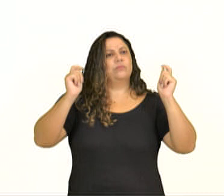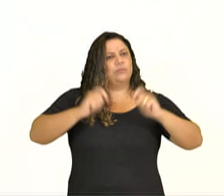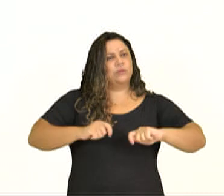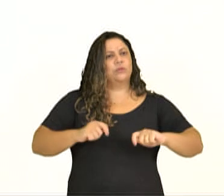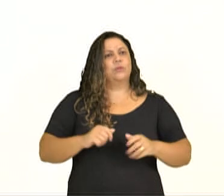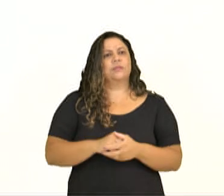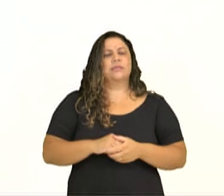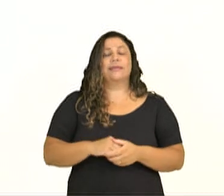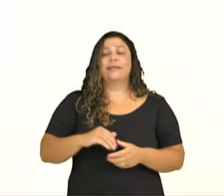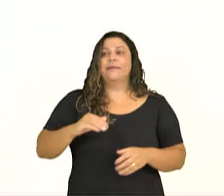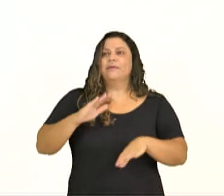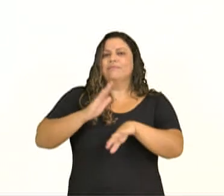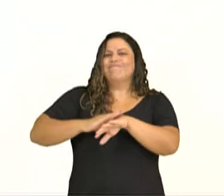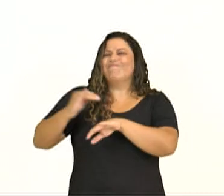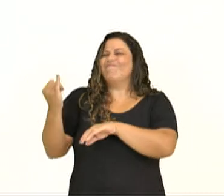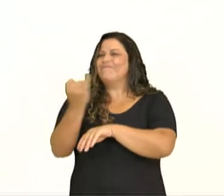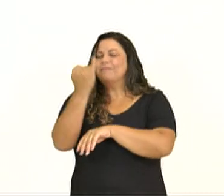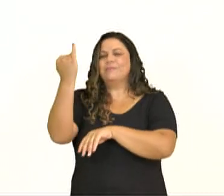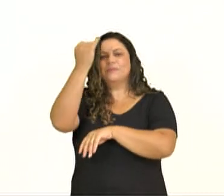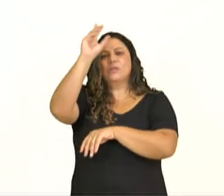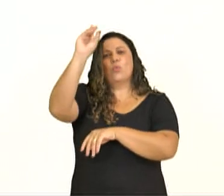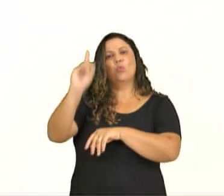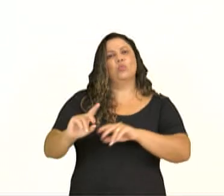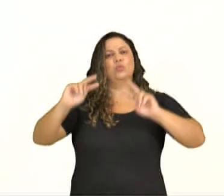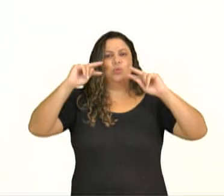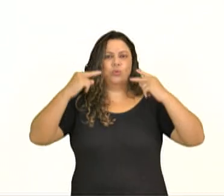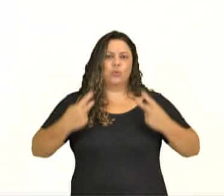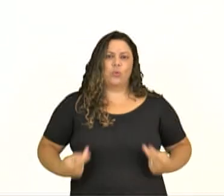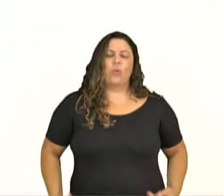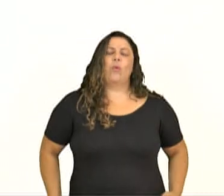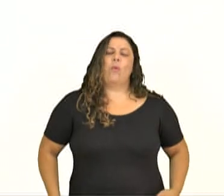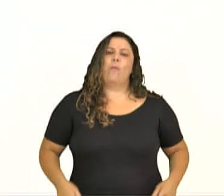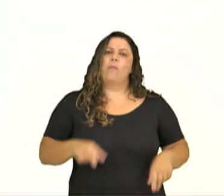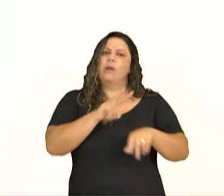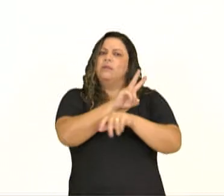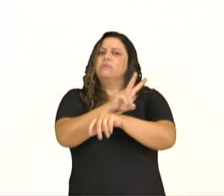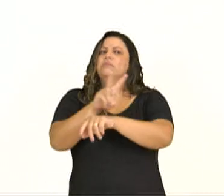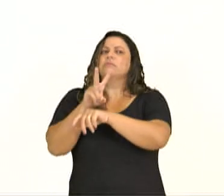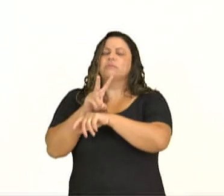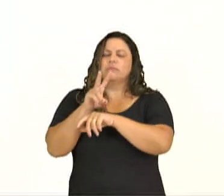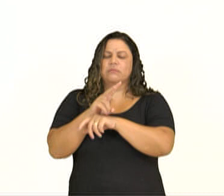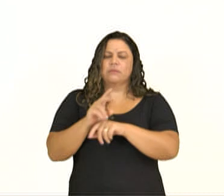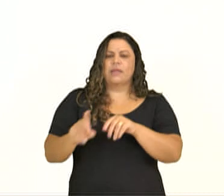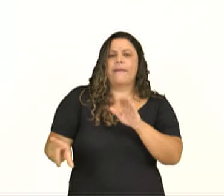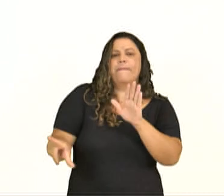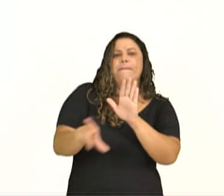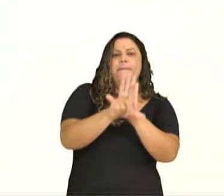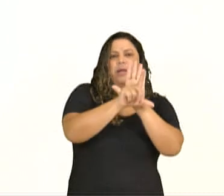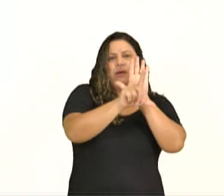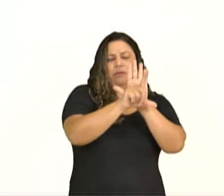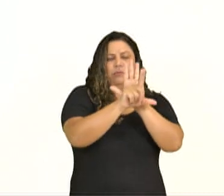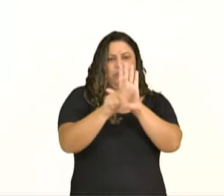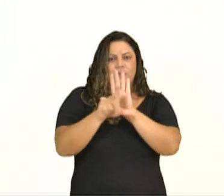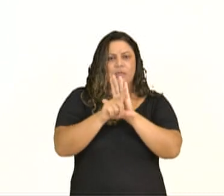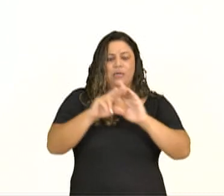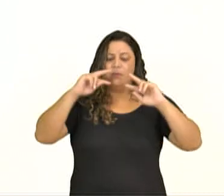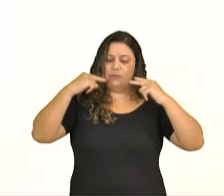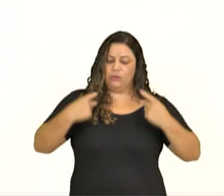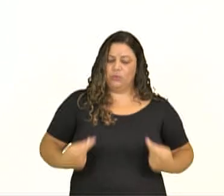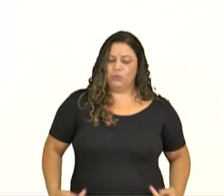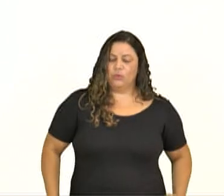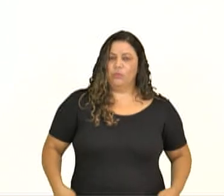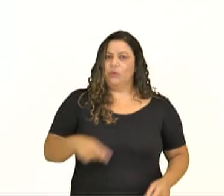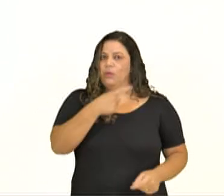considerando ser essencial que os direitos humanos sejam protegidos pelo império da lei, para que o ser humano não